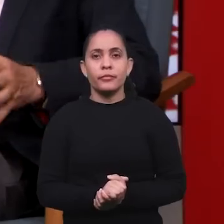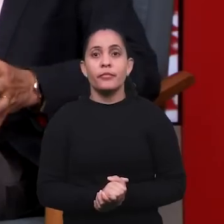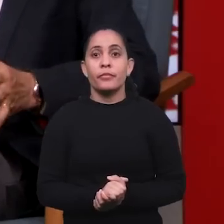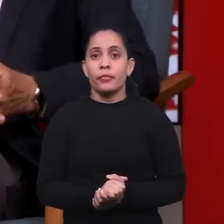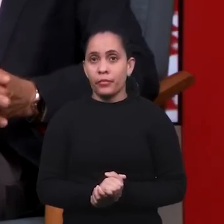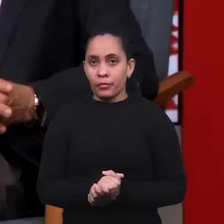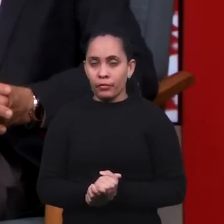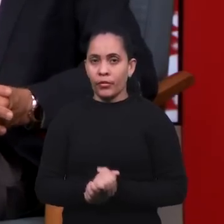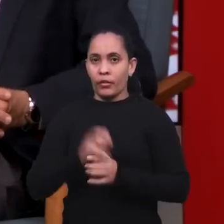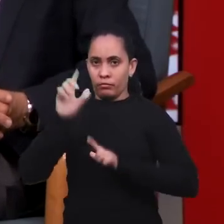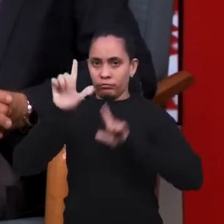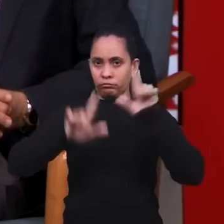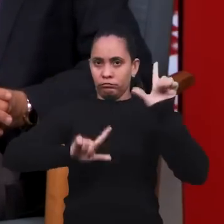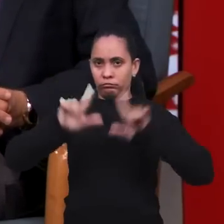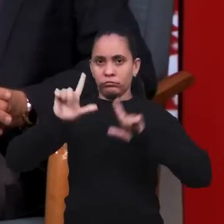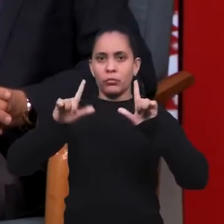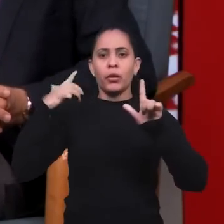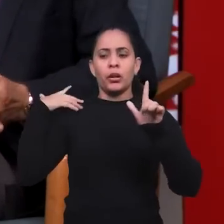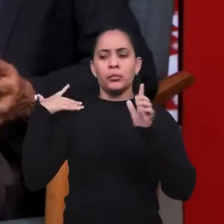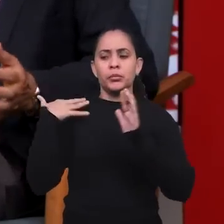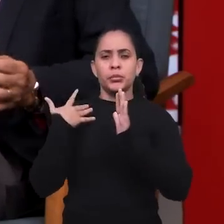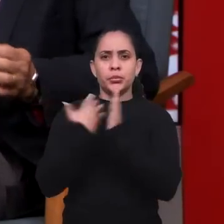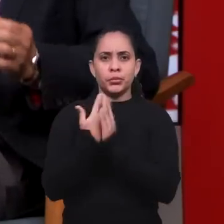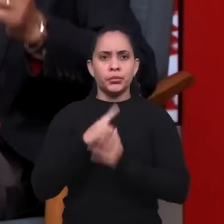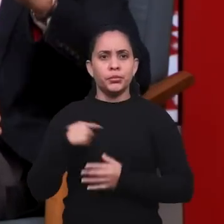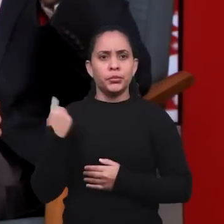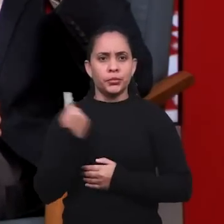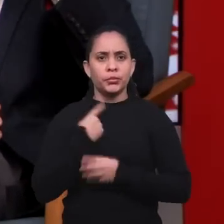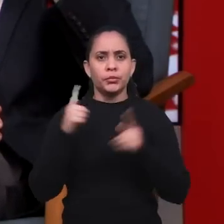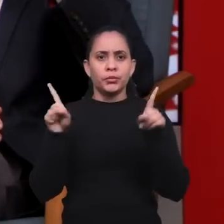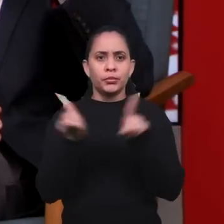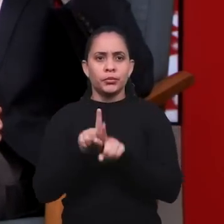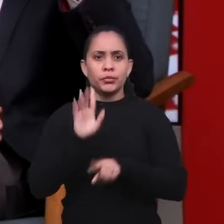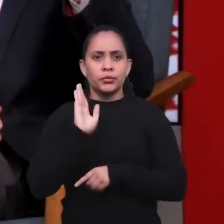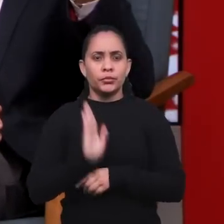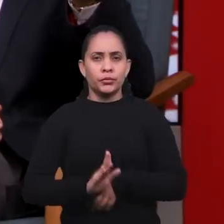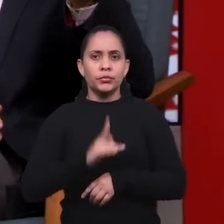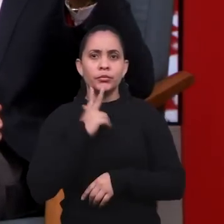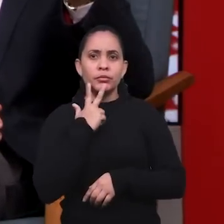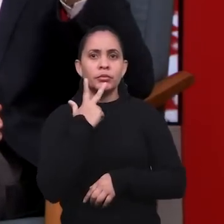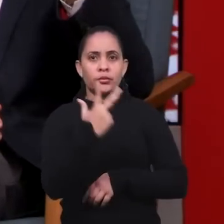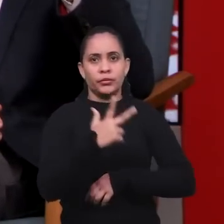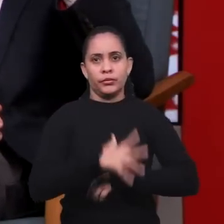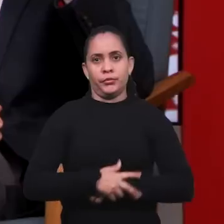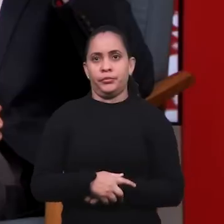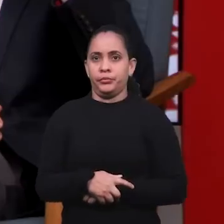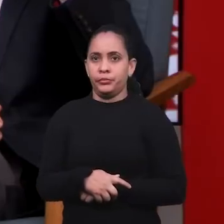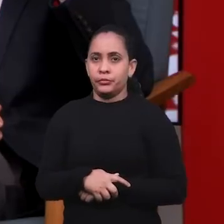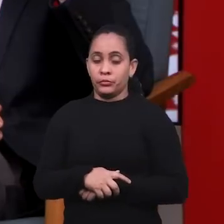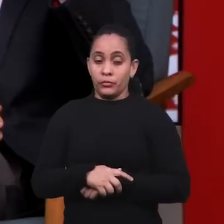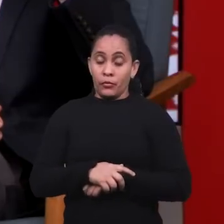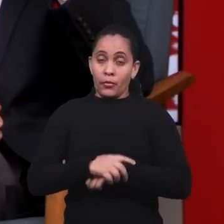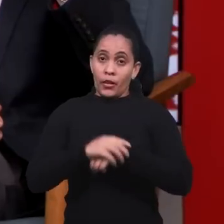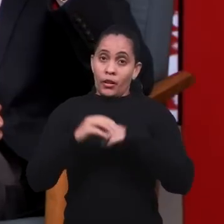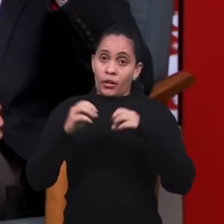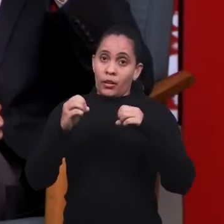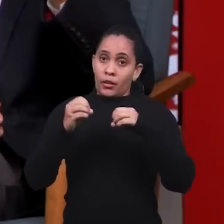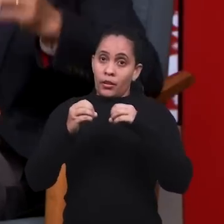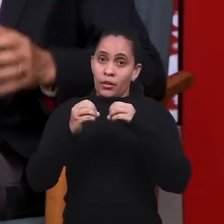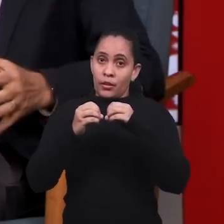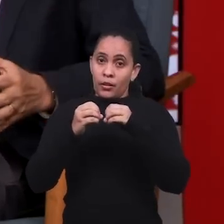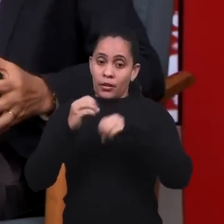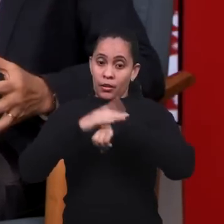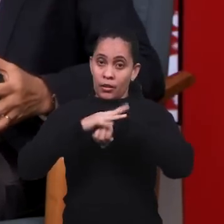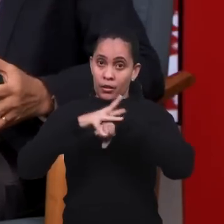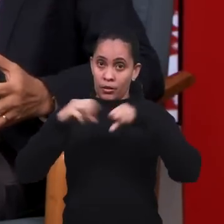Nos últimos programas, nós temos falado sobre as curas e os milagres que Jesus